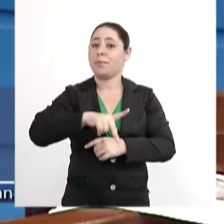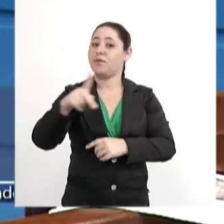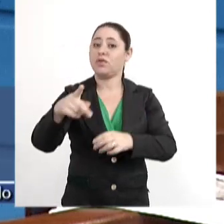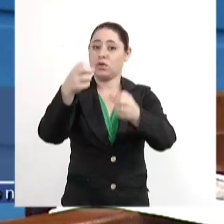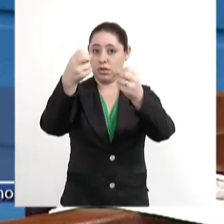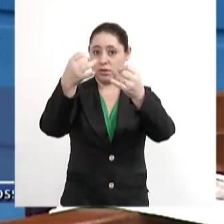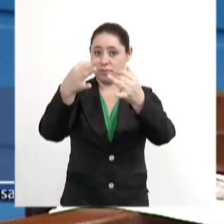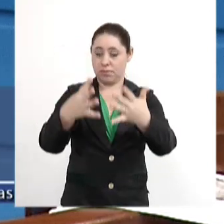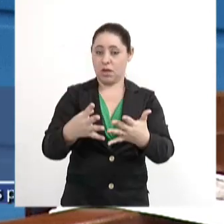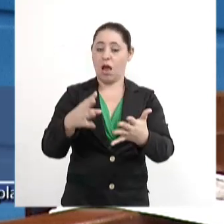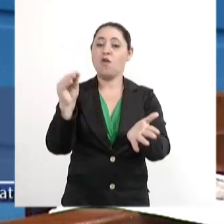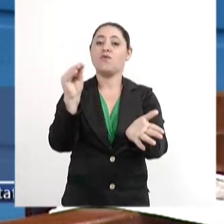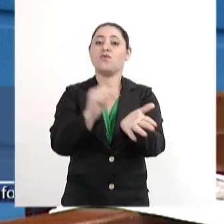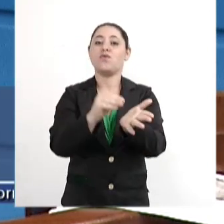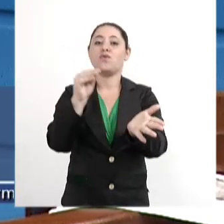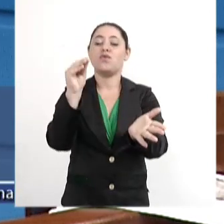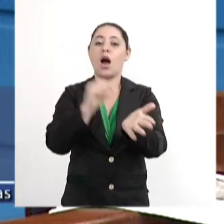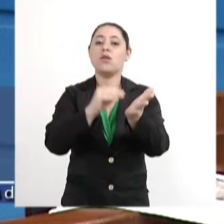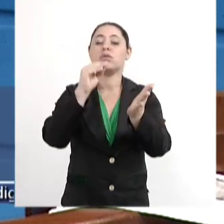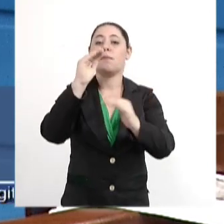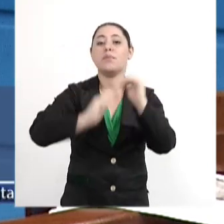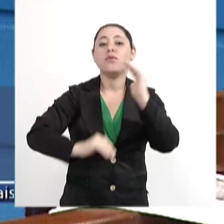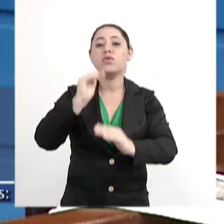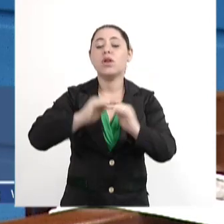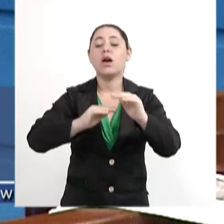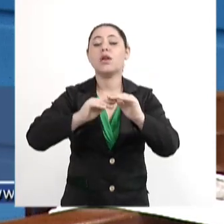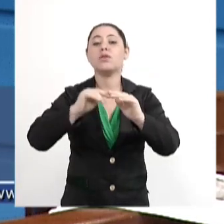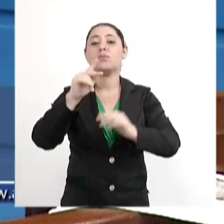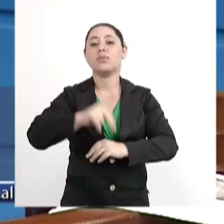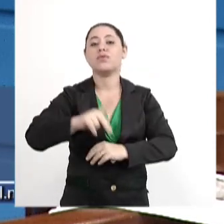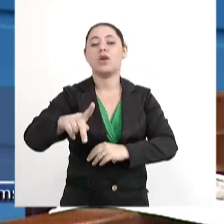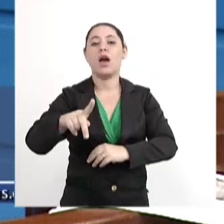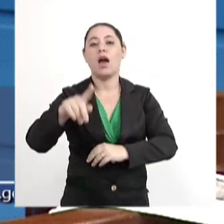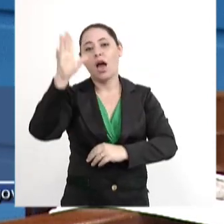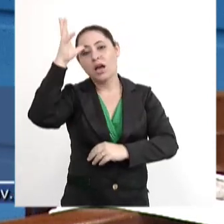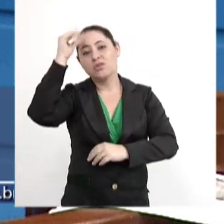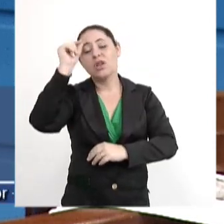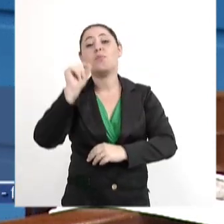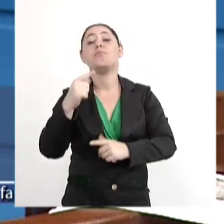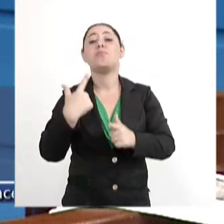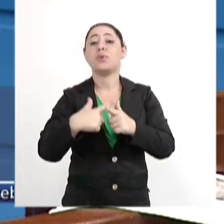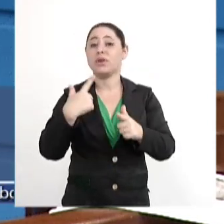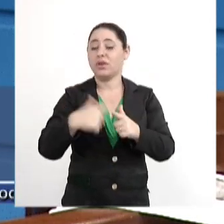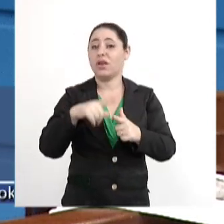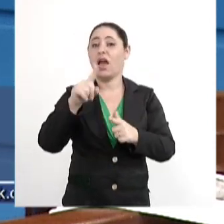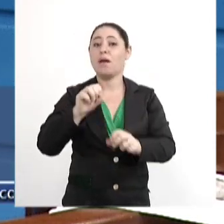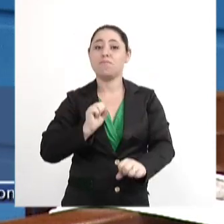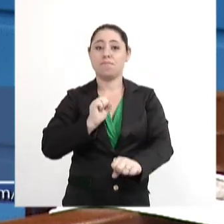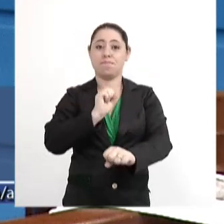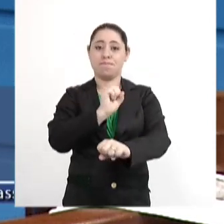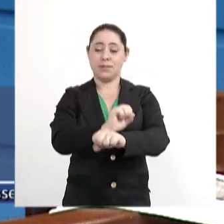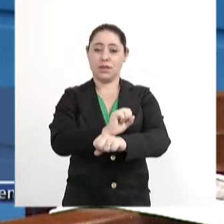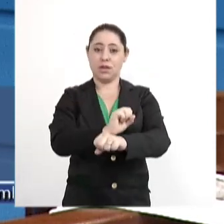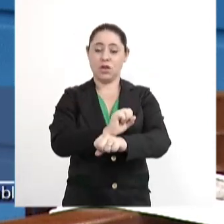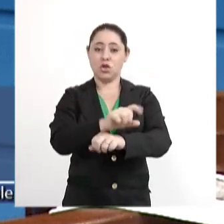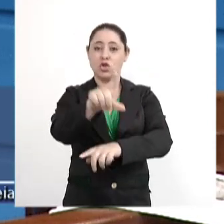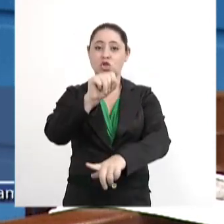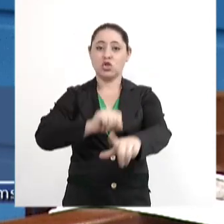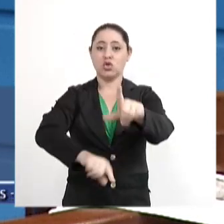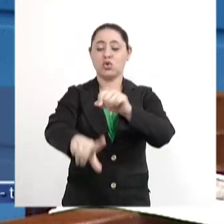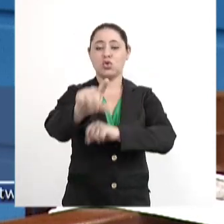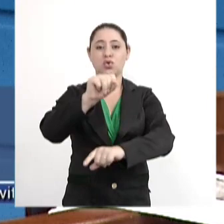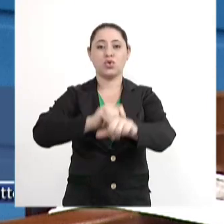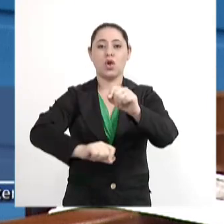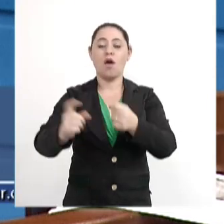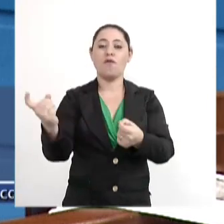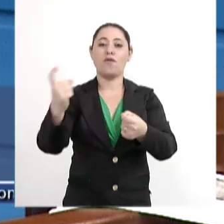professores, a falta de professores é resultado na pausa das convocações,